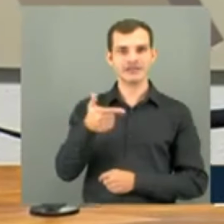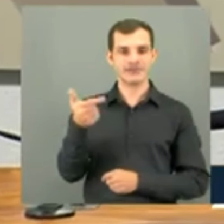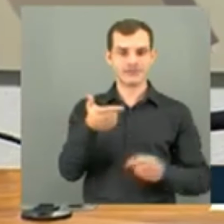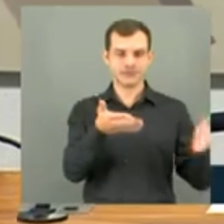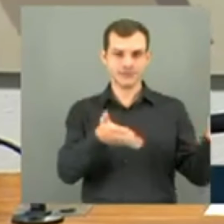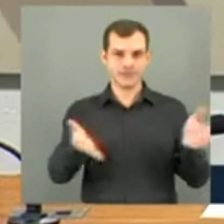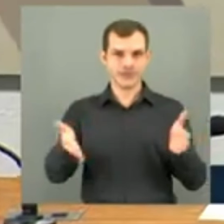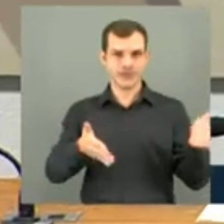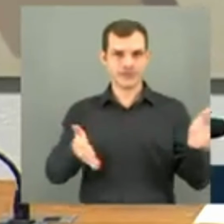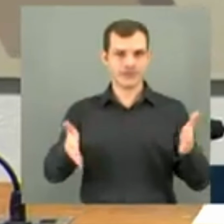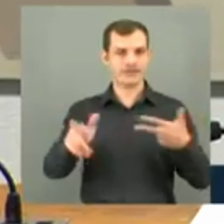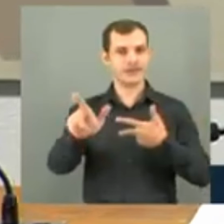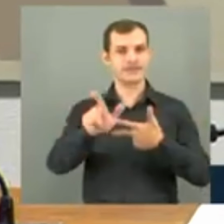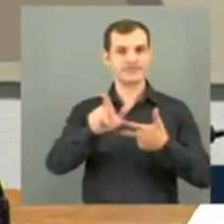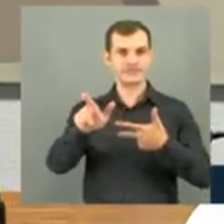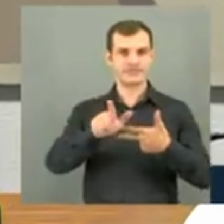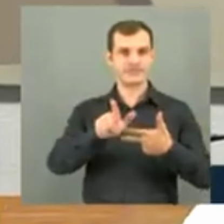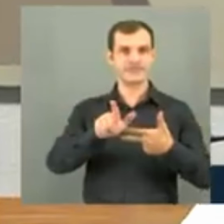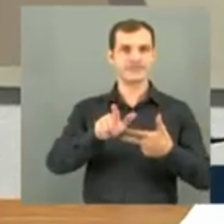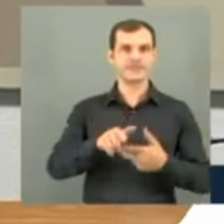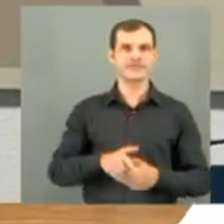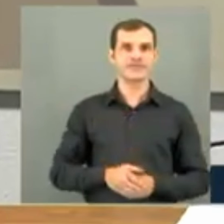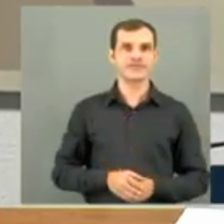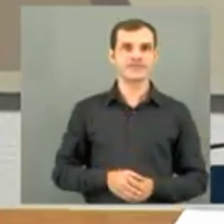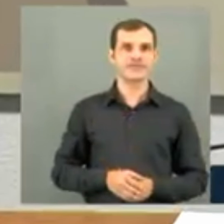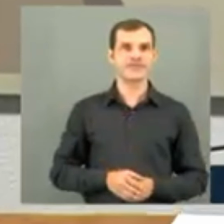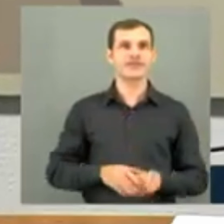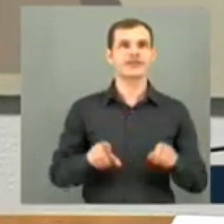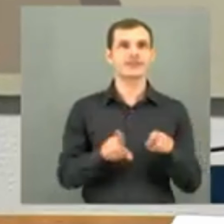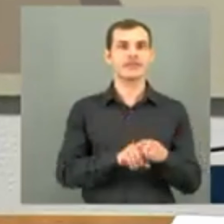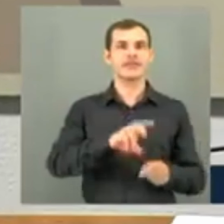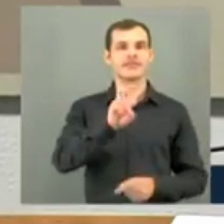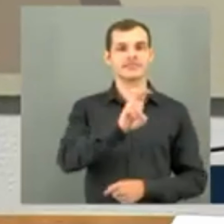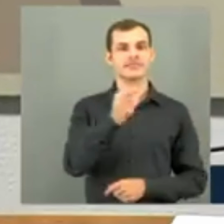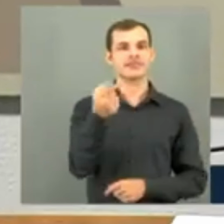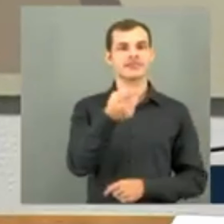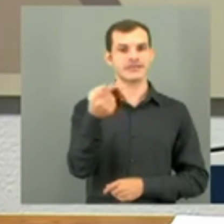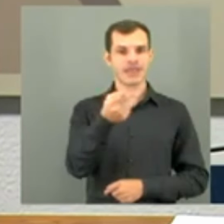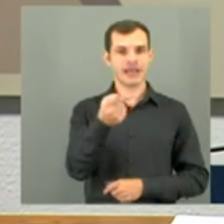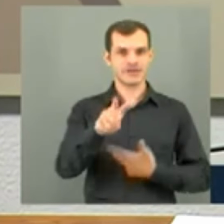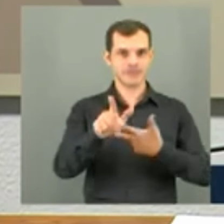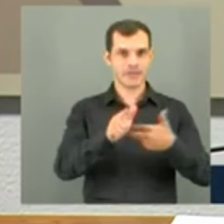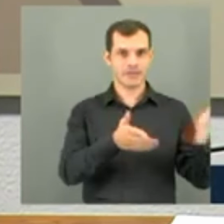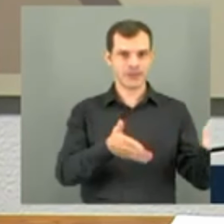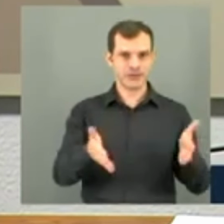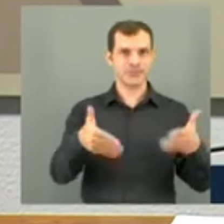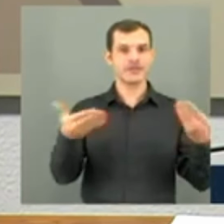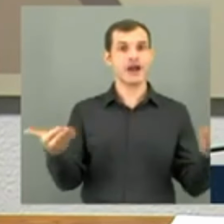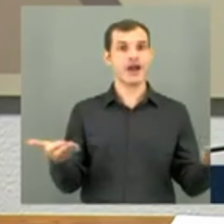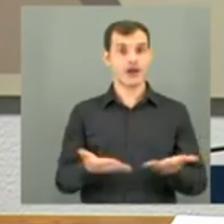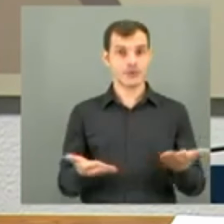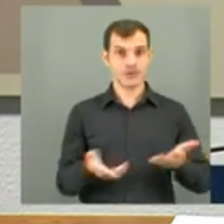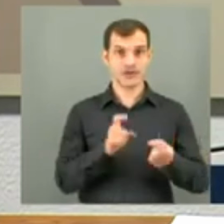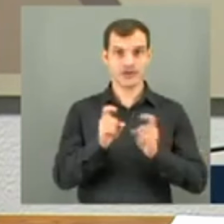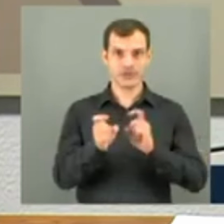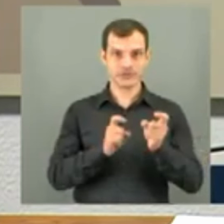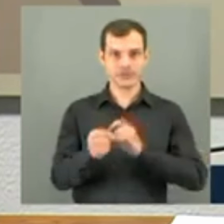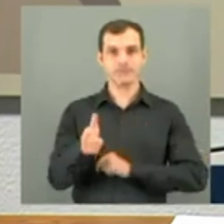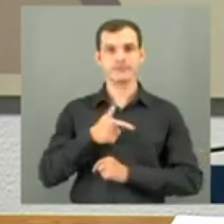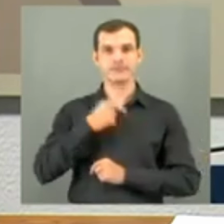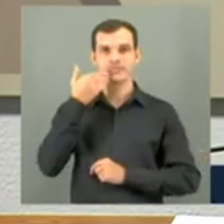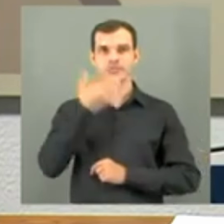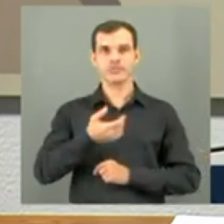Legislativa Ordinária da 57ª Legislatura. A presente reunião atende aos requerimentos